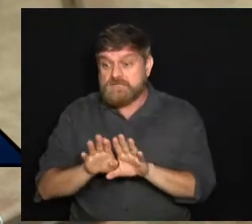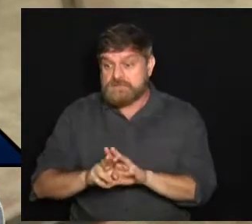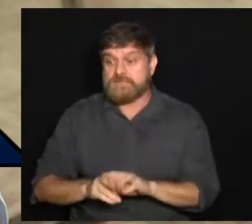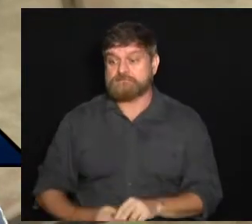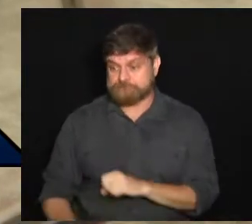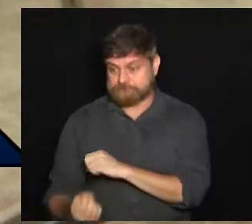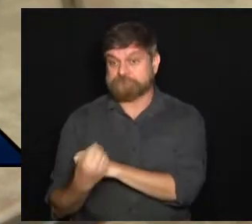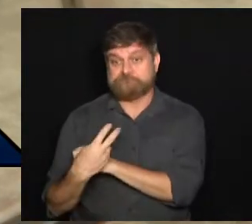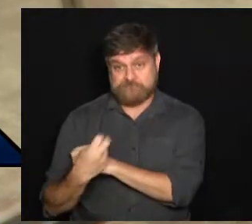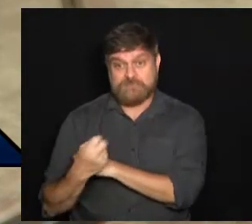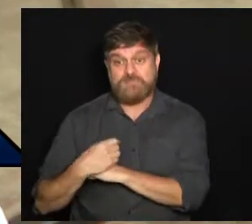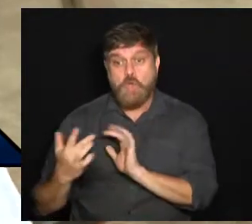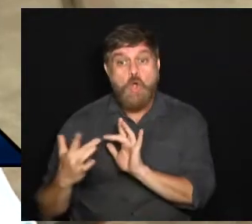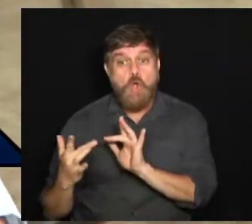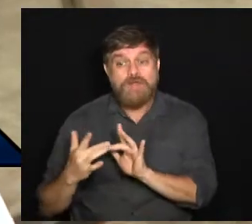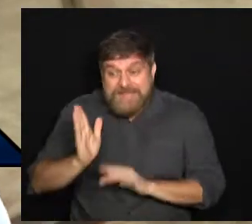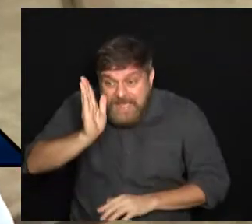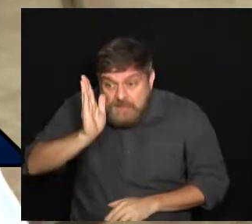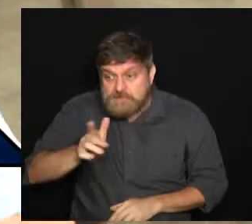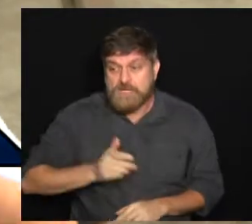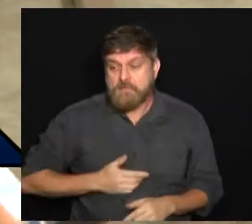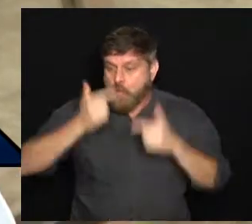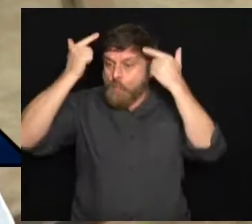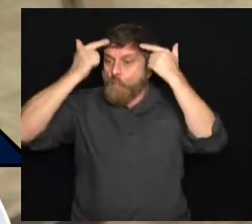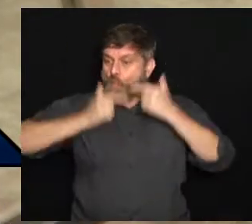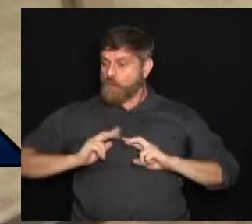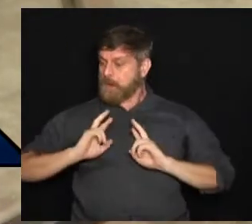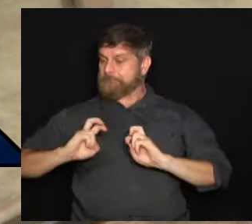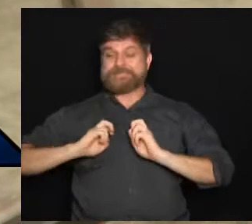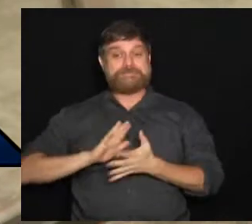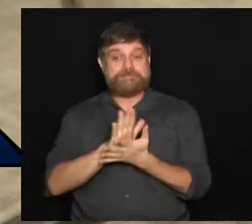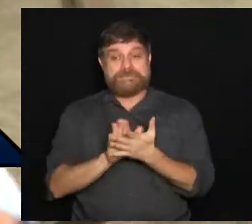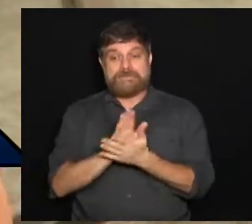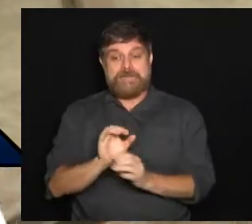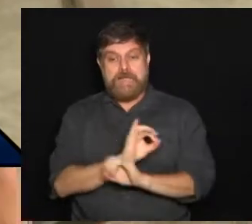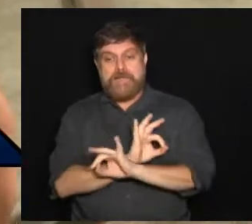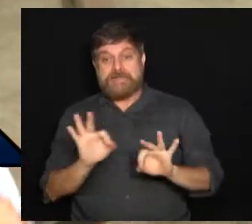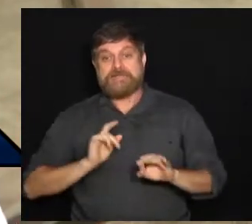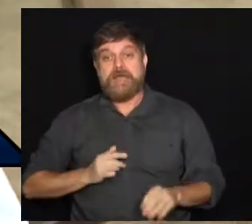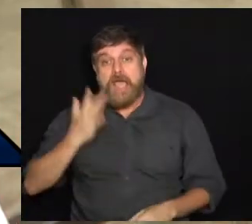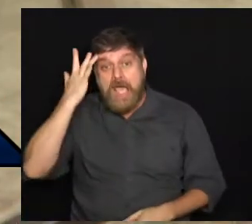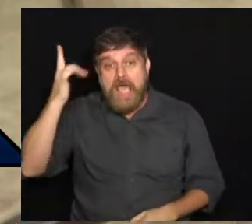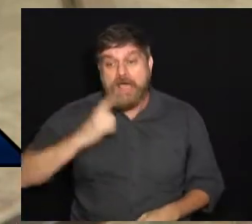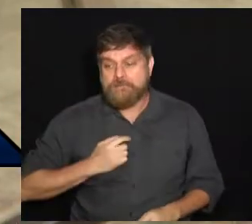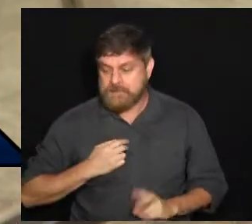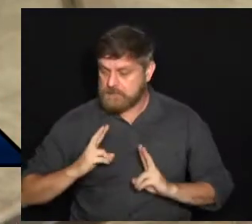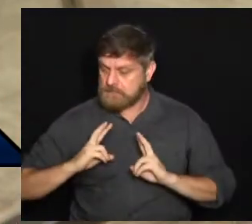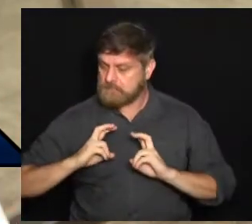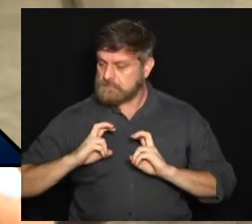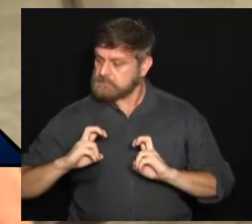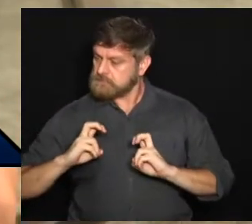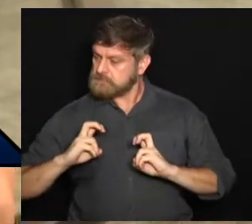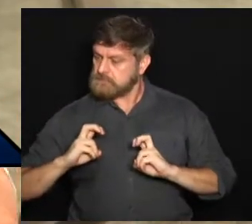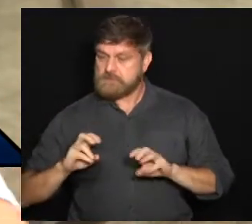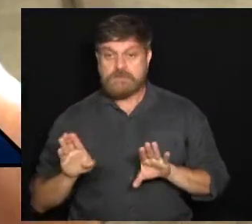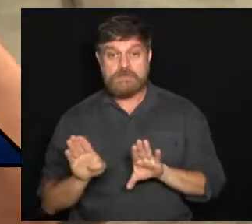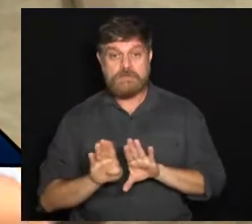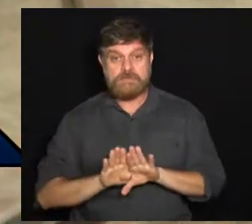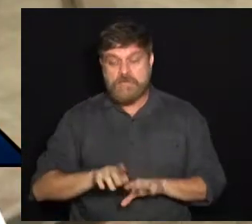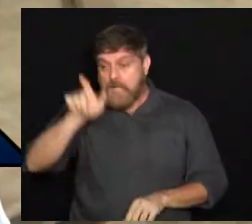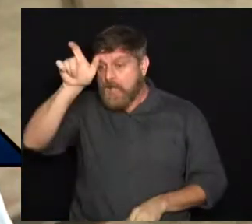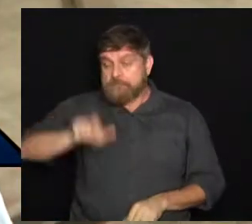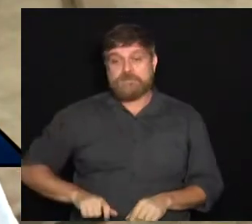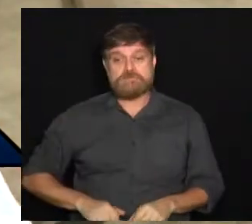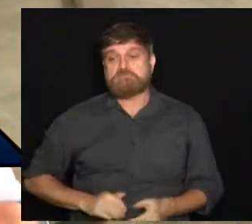você pode ter tido contato com alguém sem saber, ter contraído o vírus, e pode ser que amanhã você manifeste sintomas, ou mesmo que você nem